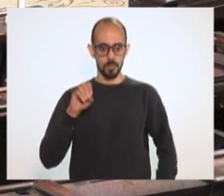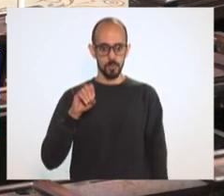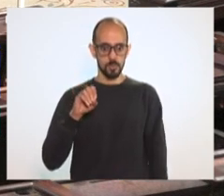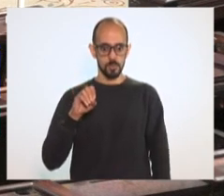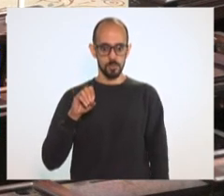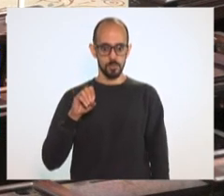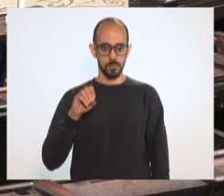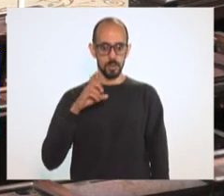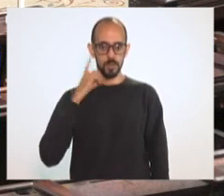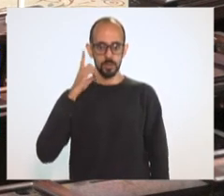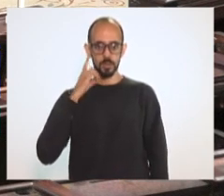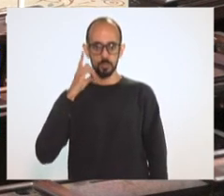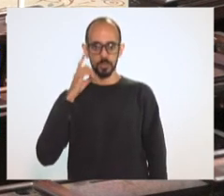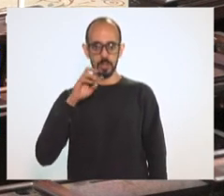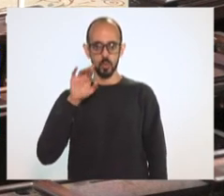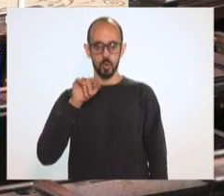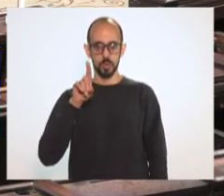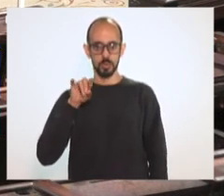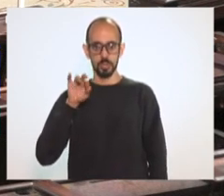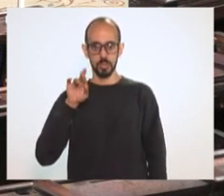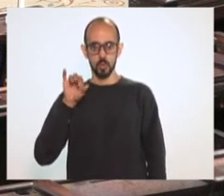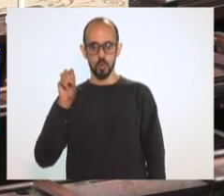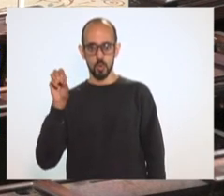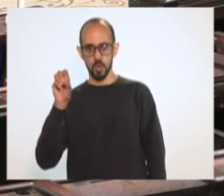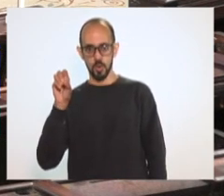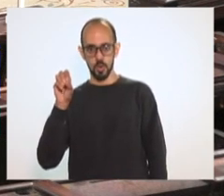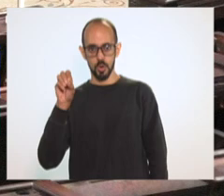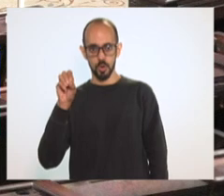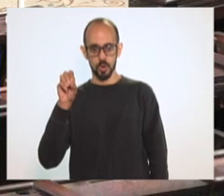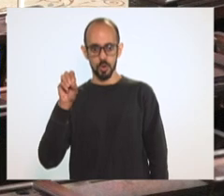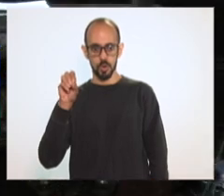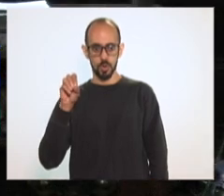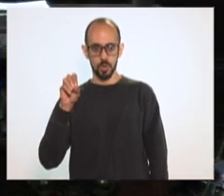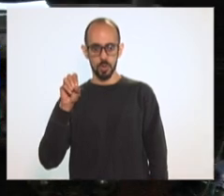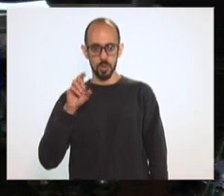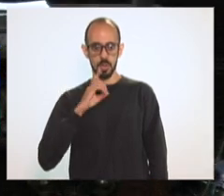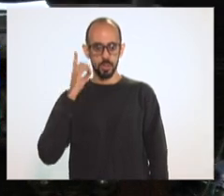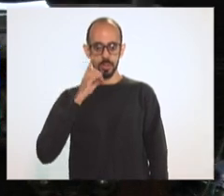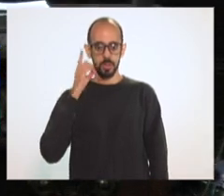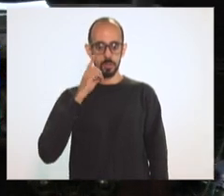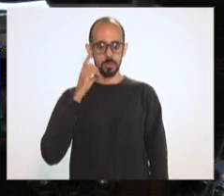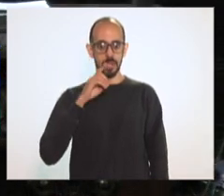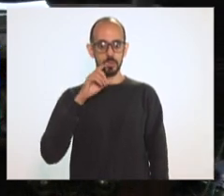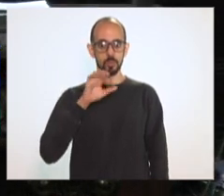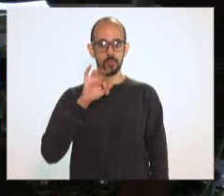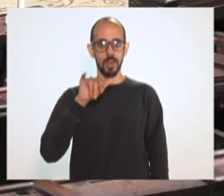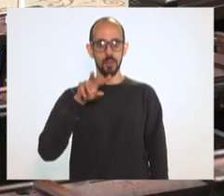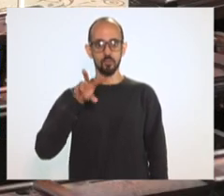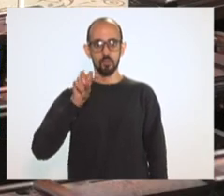deputado Rodrigo Amorim deputado Flávio Serafine